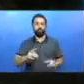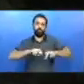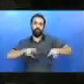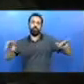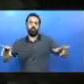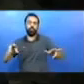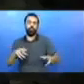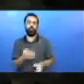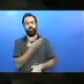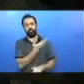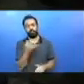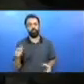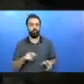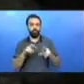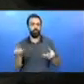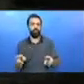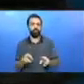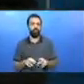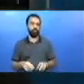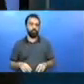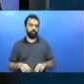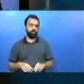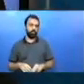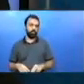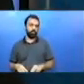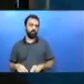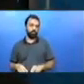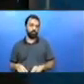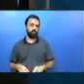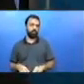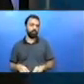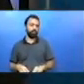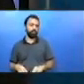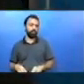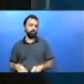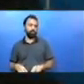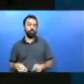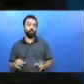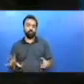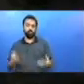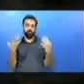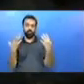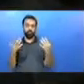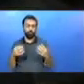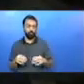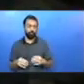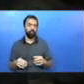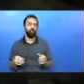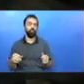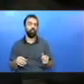Bumbá, Boi de Mamão, Boi de Reis, Boizinho, Boi Surubim e muitos outros. A festa do boi reúne